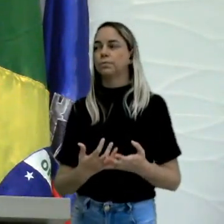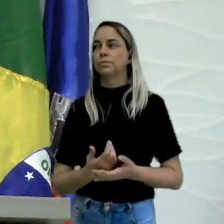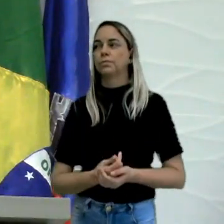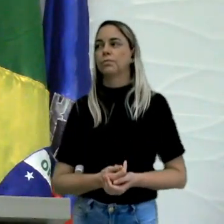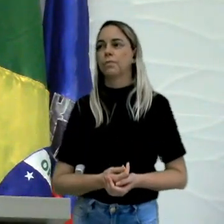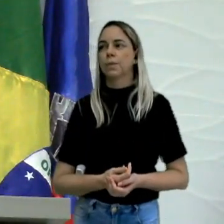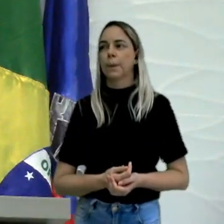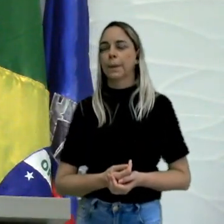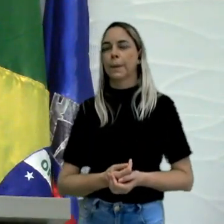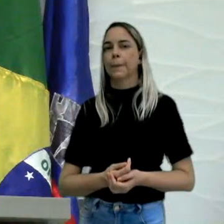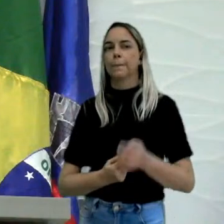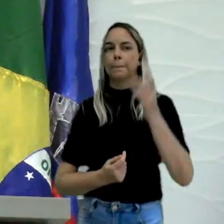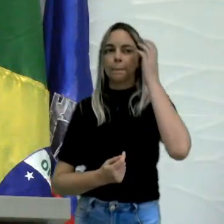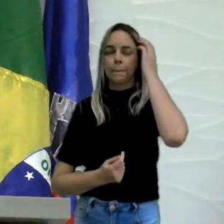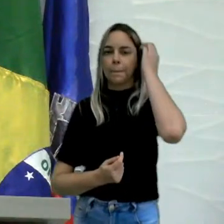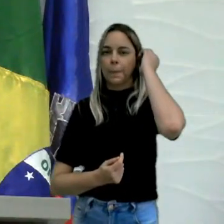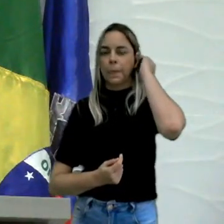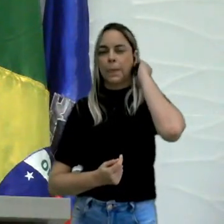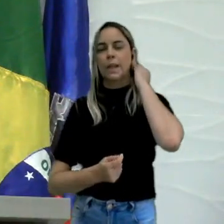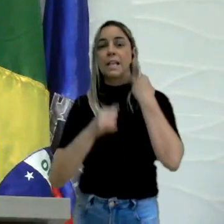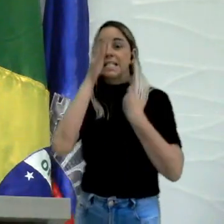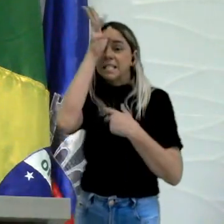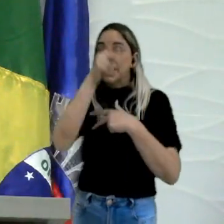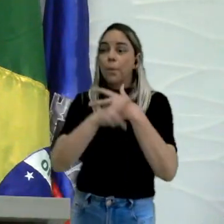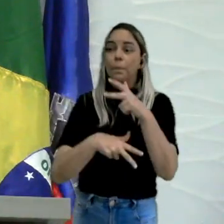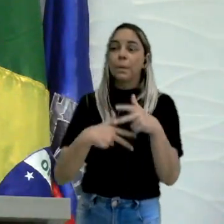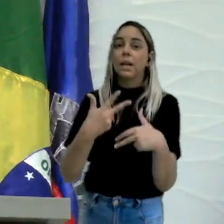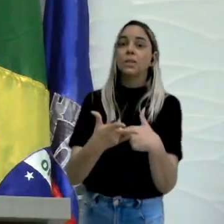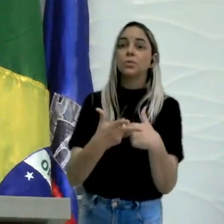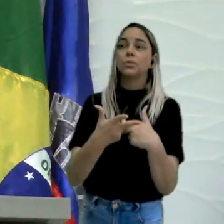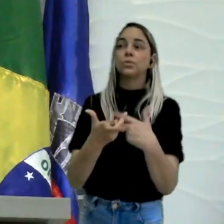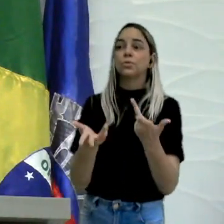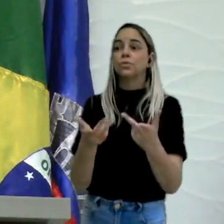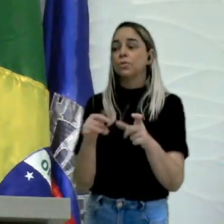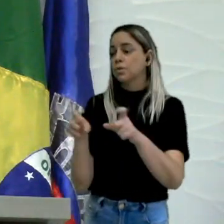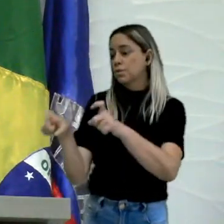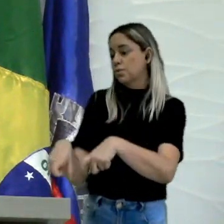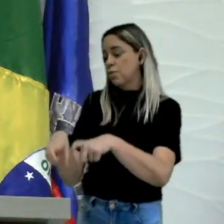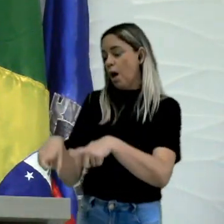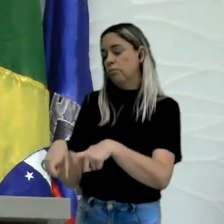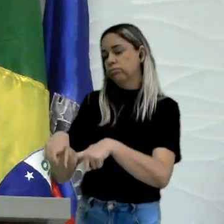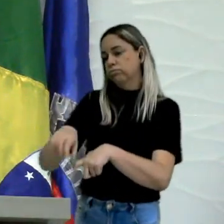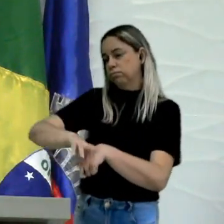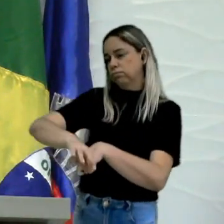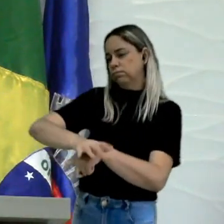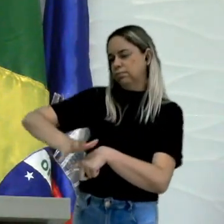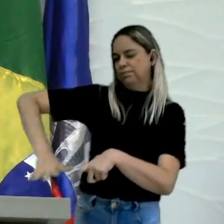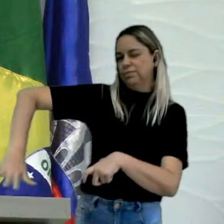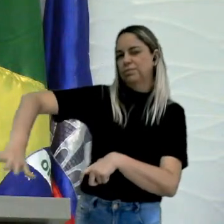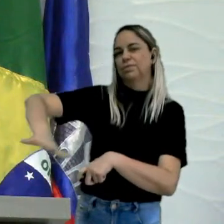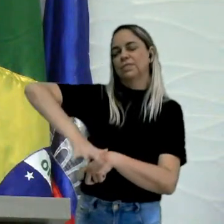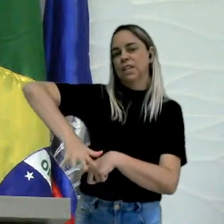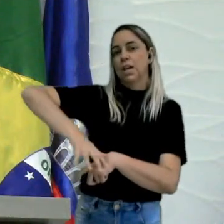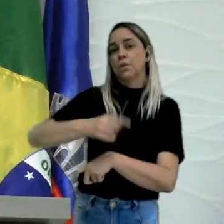quando São Bento do Una, a zona rural, passou